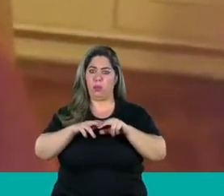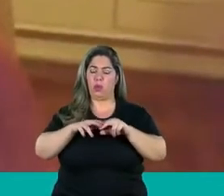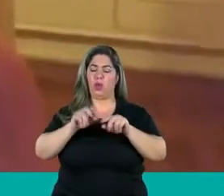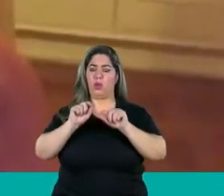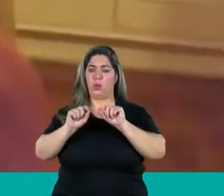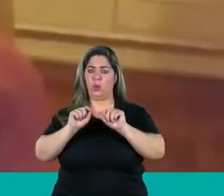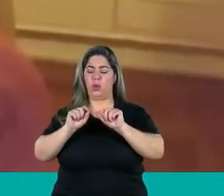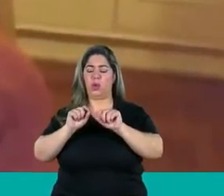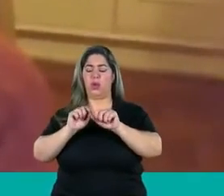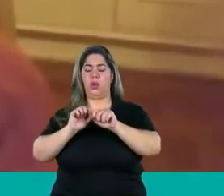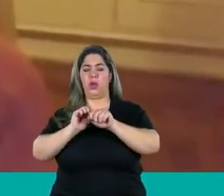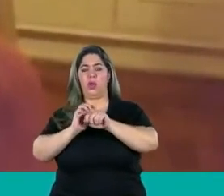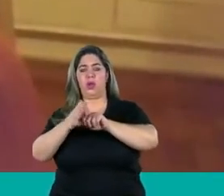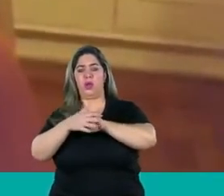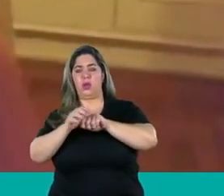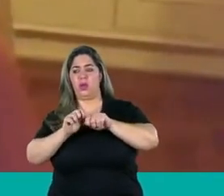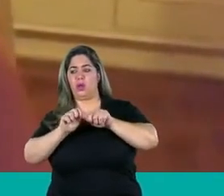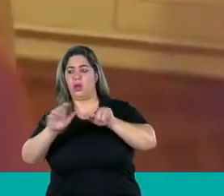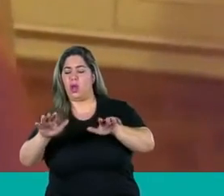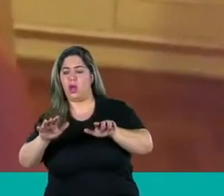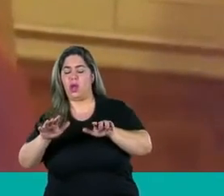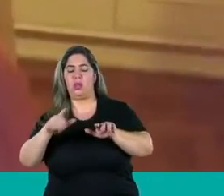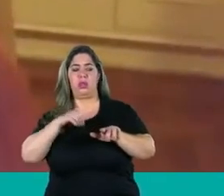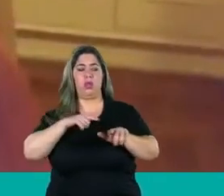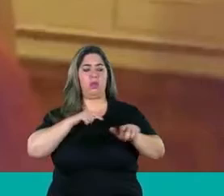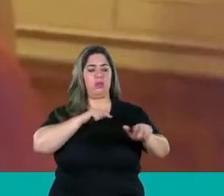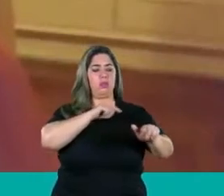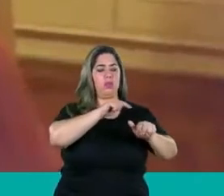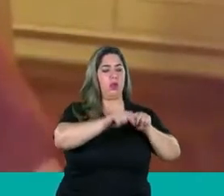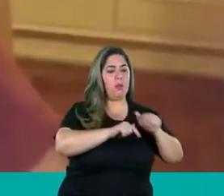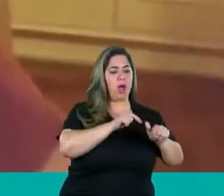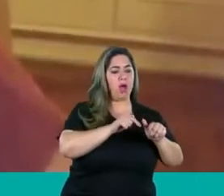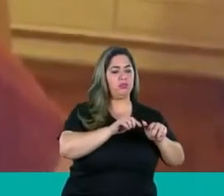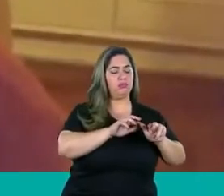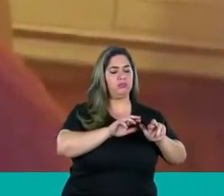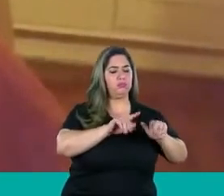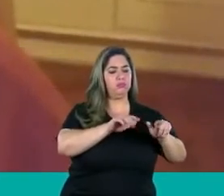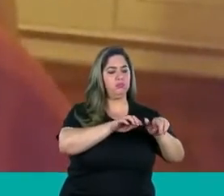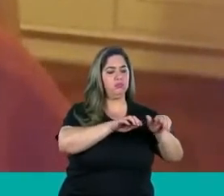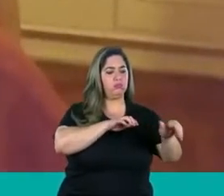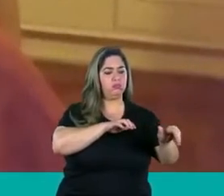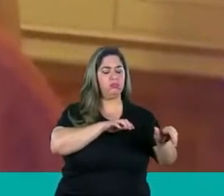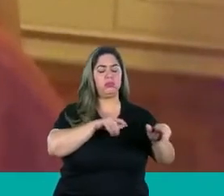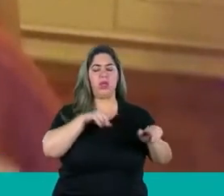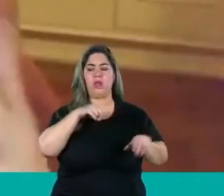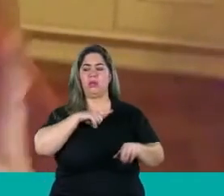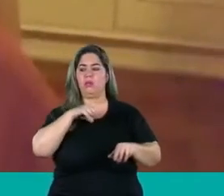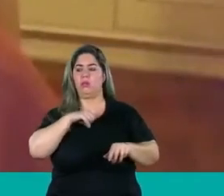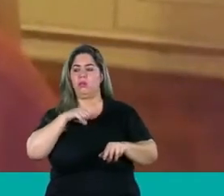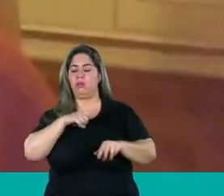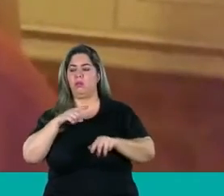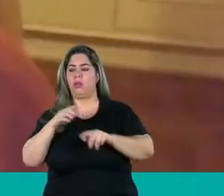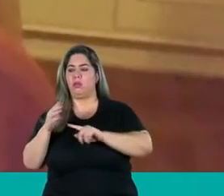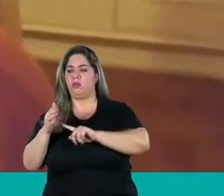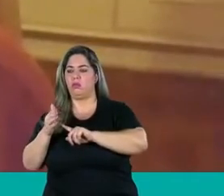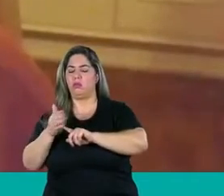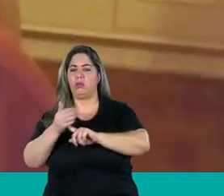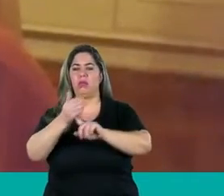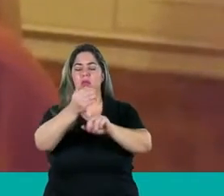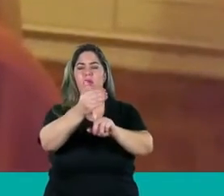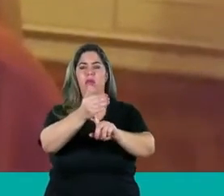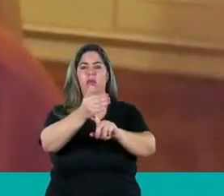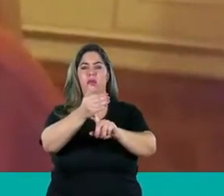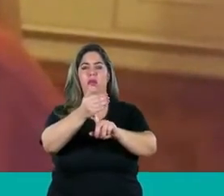as novas formas de trabalho, as novas tecnologias, home office, enfim, a